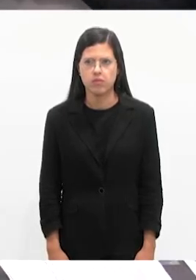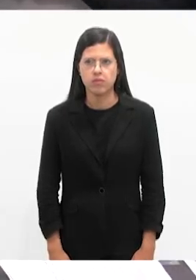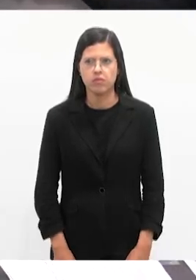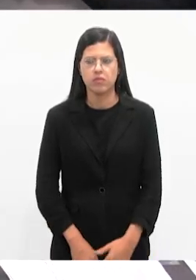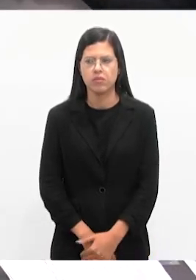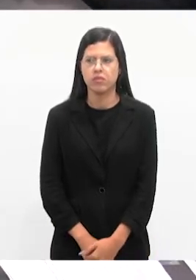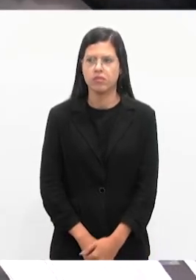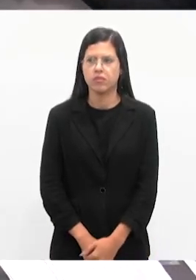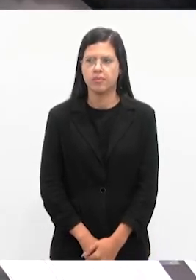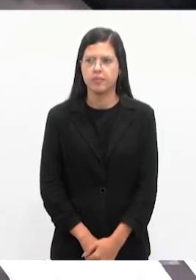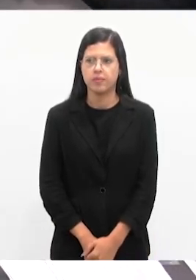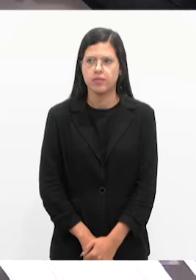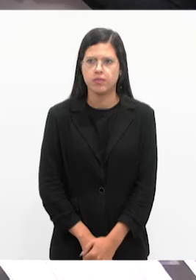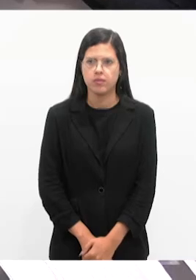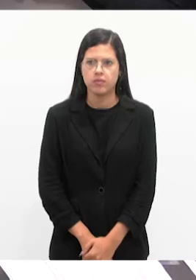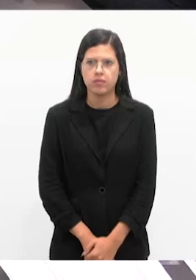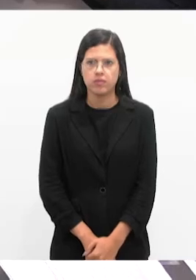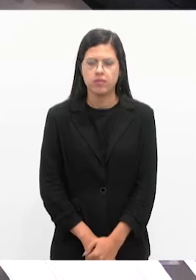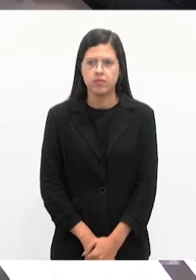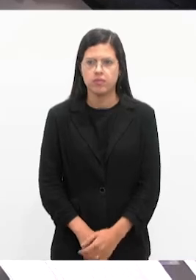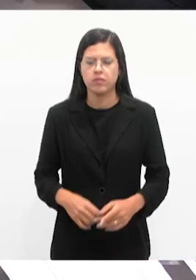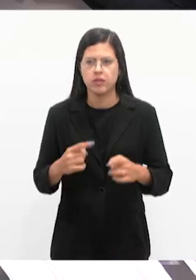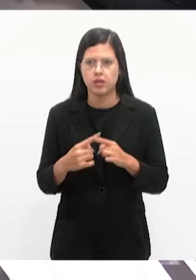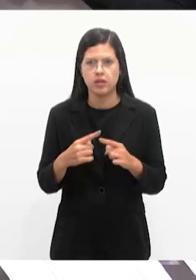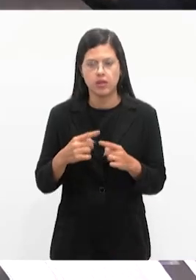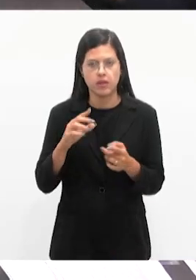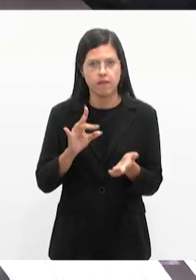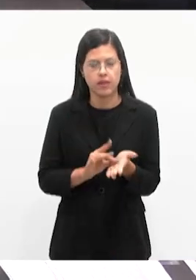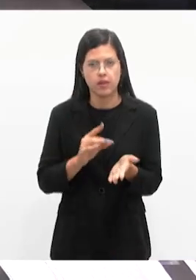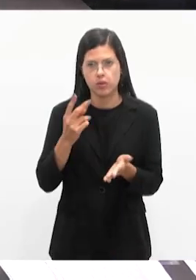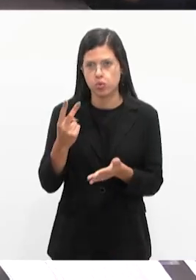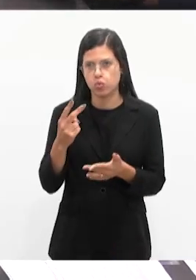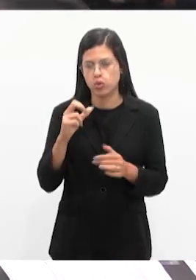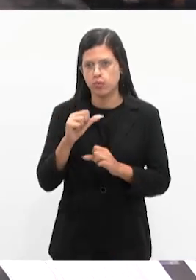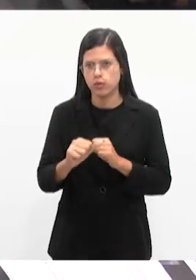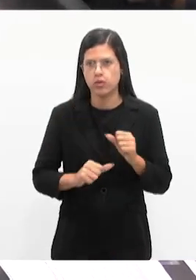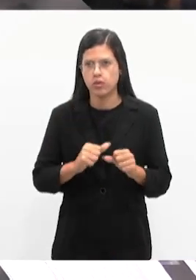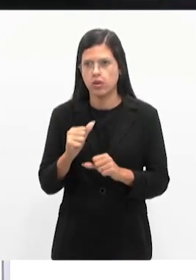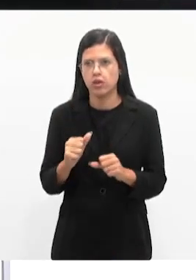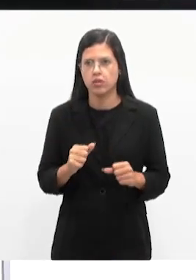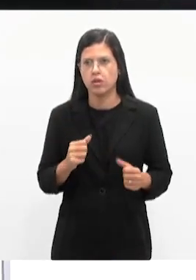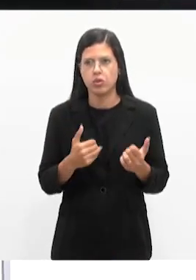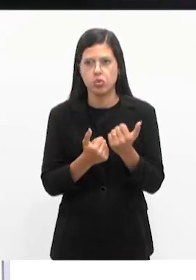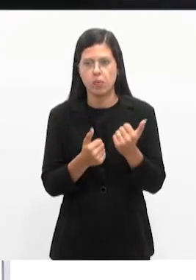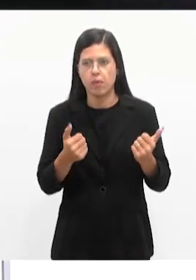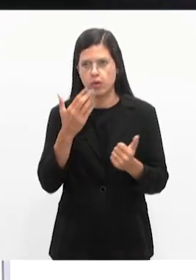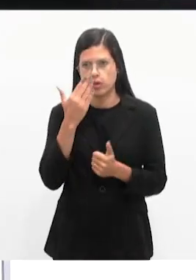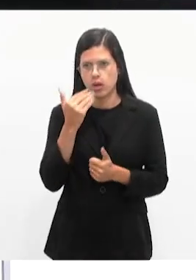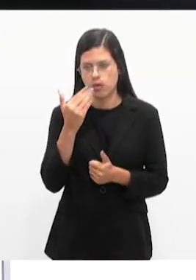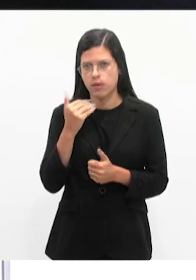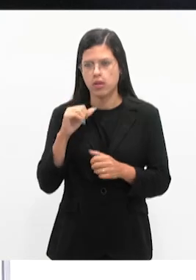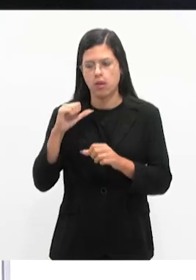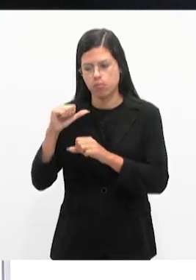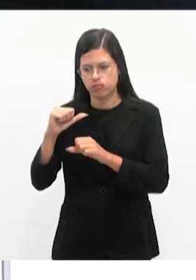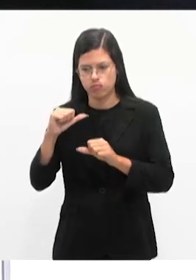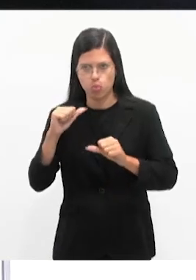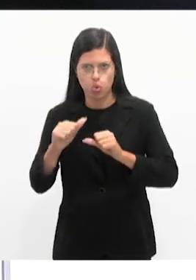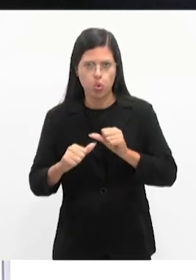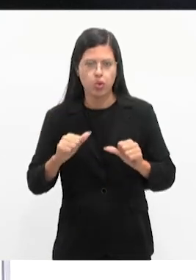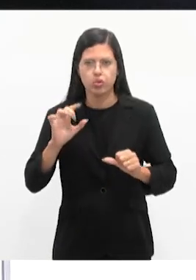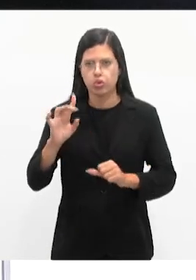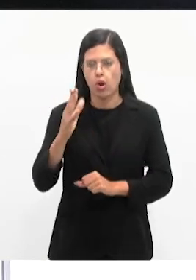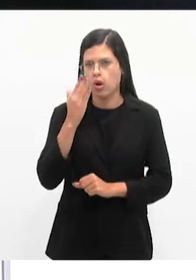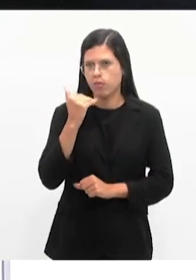por alimentação. Porque, na verdade, foram duas mudanças: suporte alimentar por alimentação. E o senhor tinha permanece em